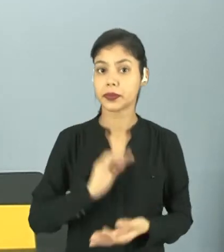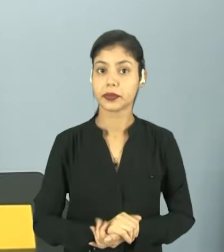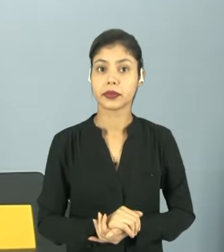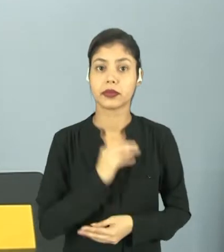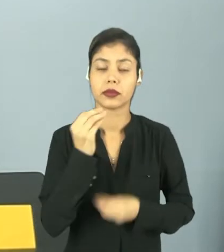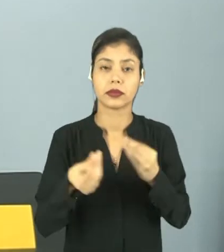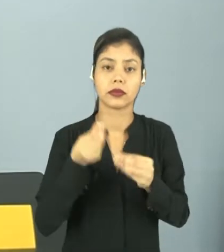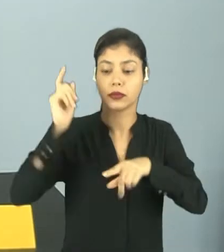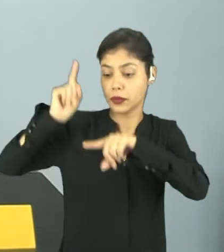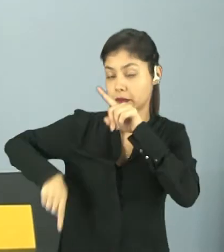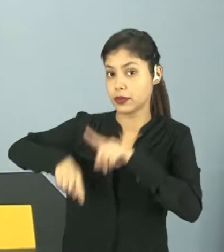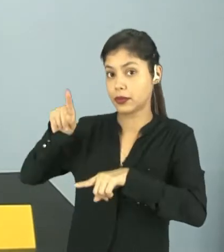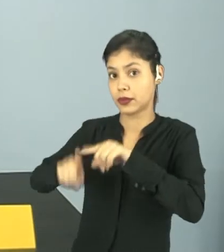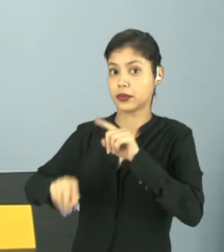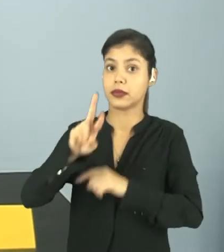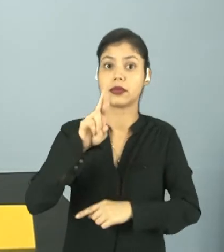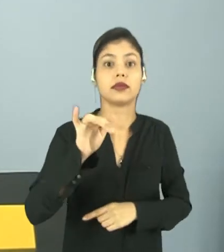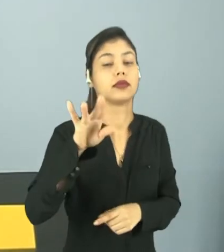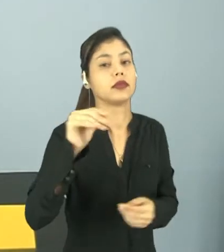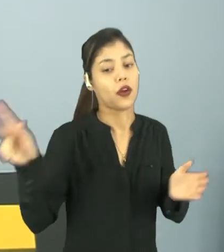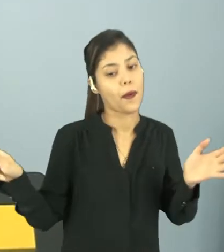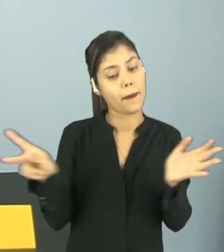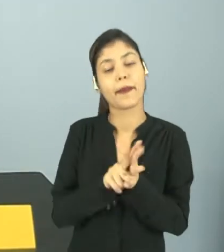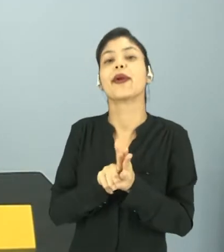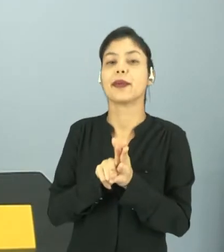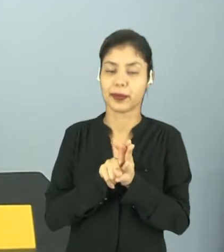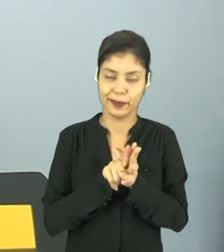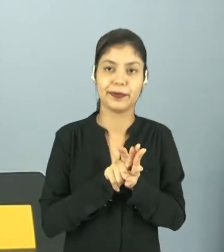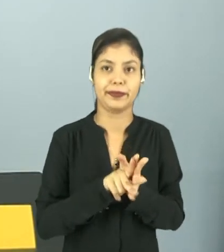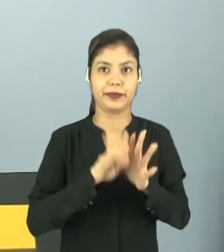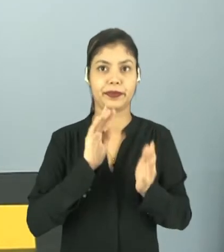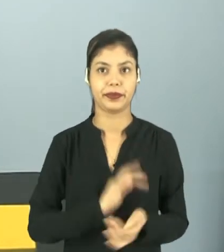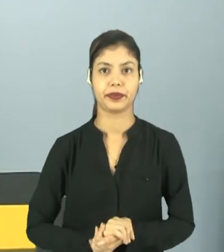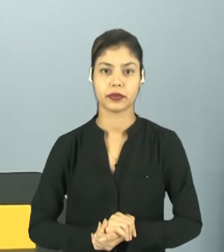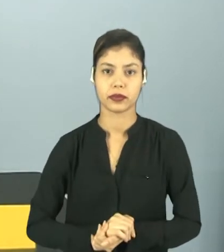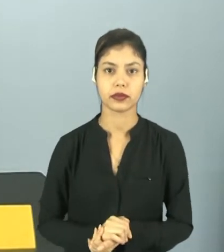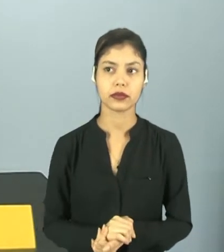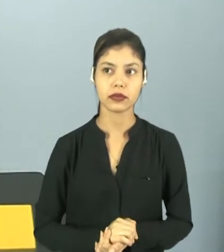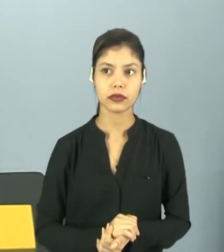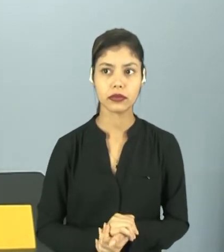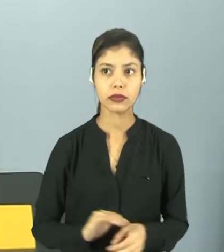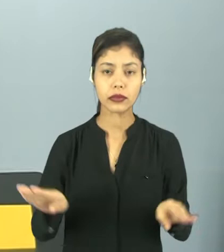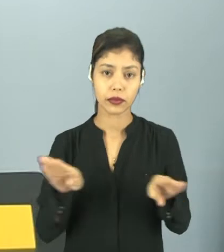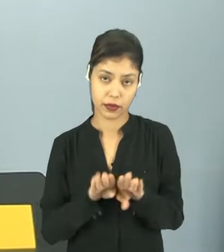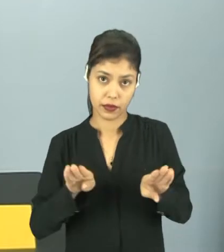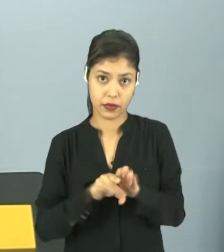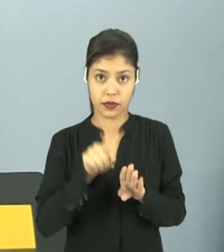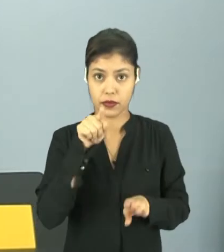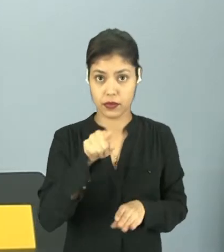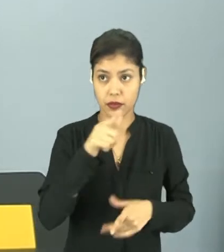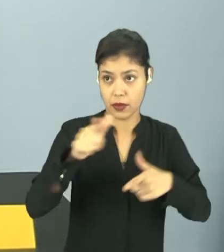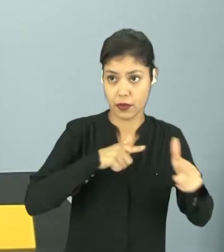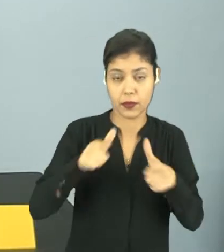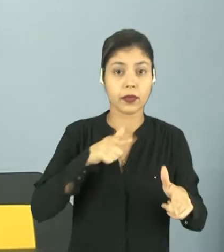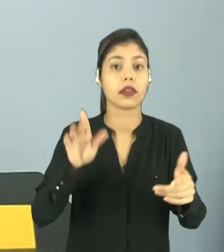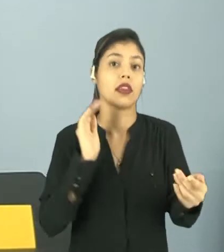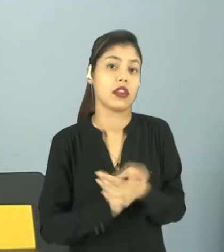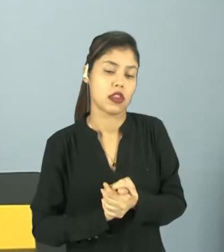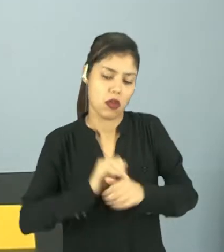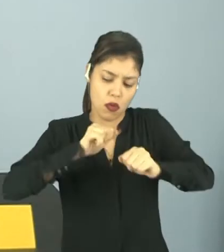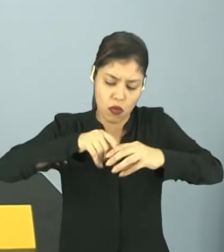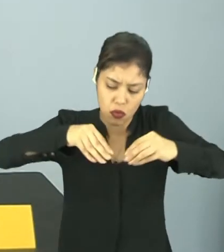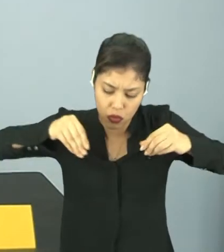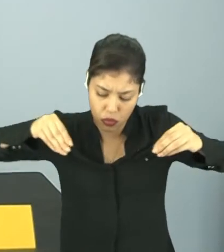com material rústico, com suas próprias ferramentas. Eles trabalhavam o solo e ali eles